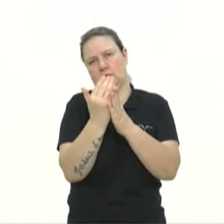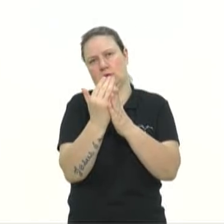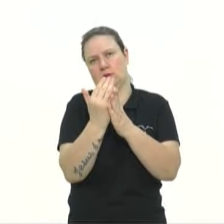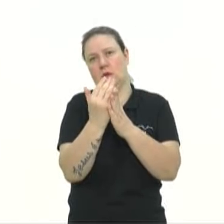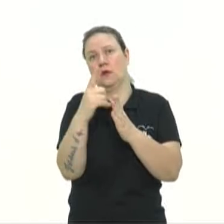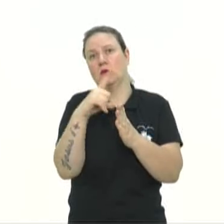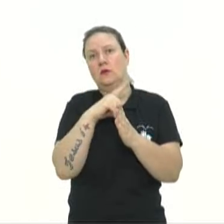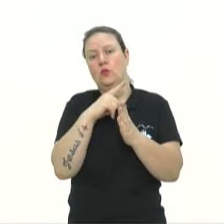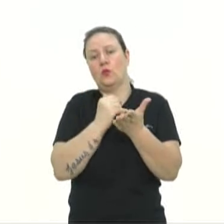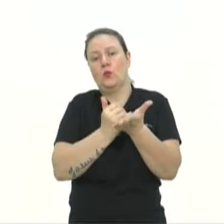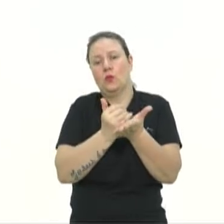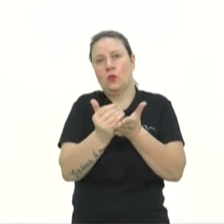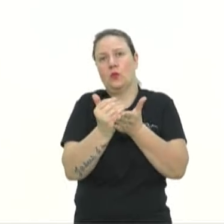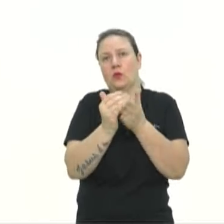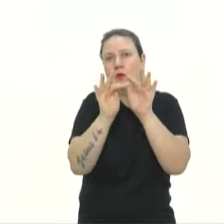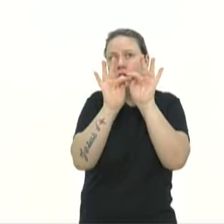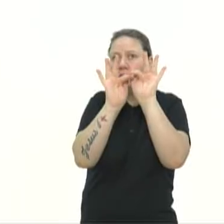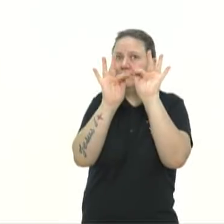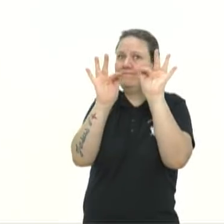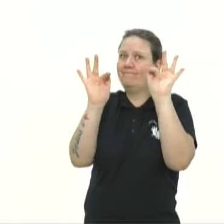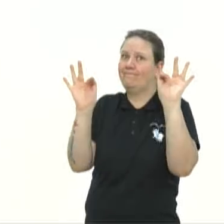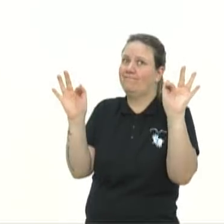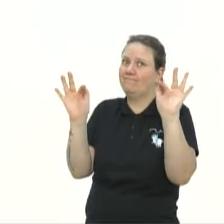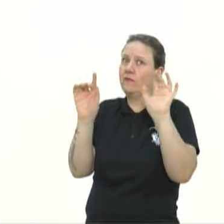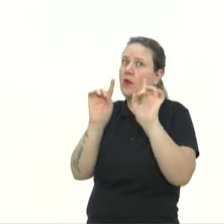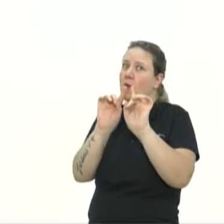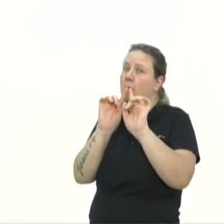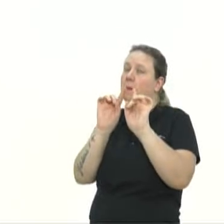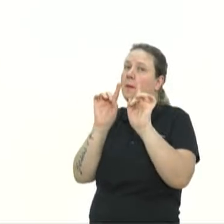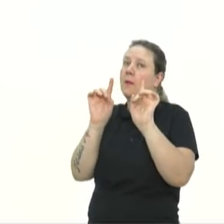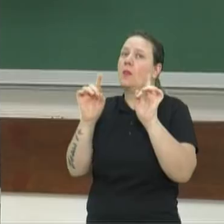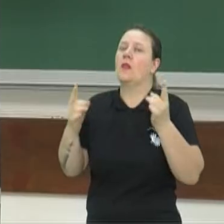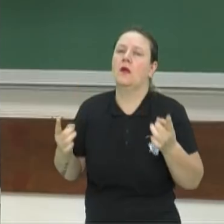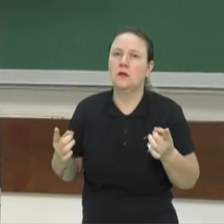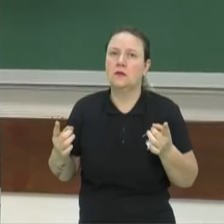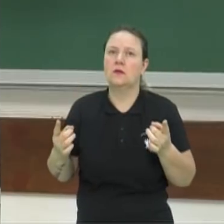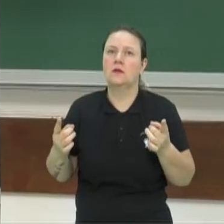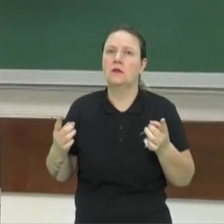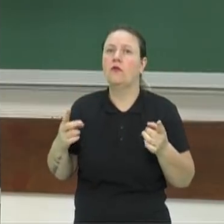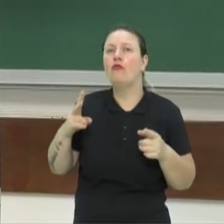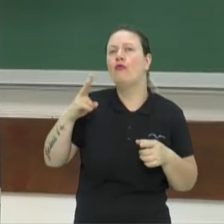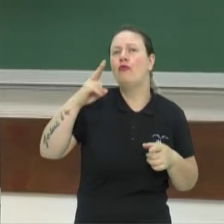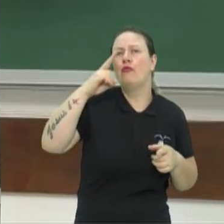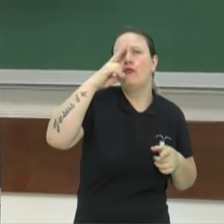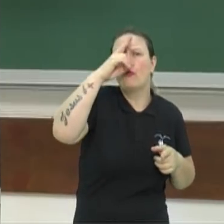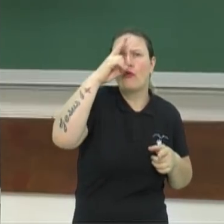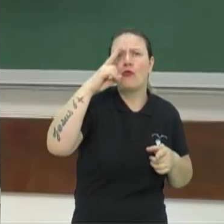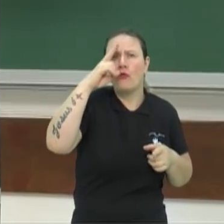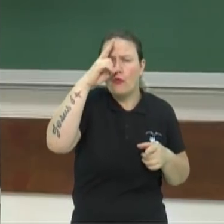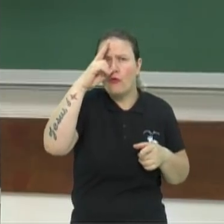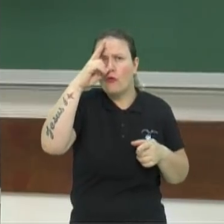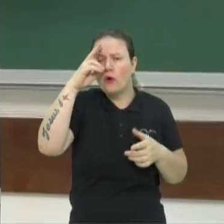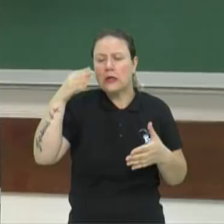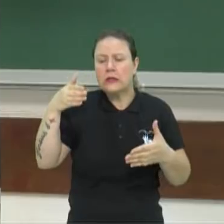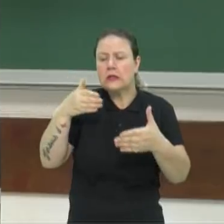uma oração que, apesar de opositiva, não tem força o suficiente para impedir a ação